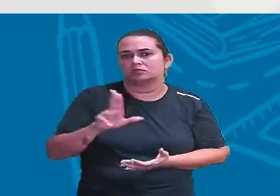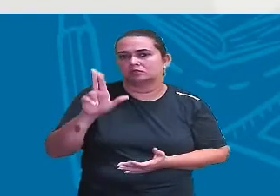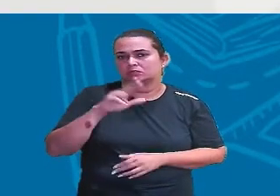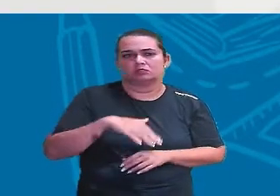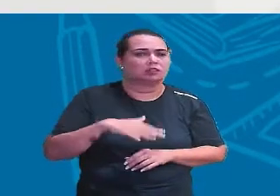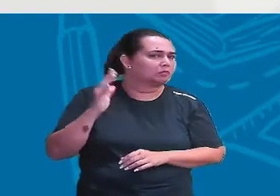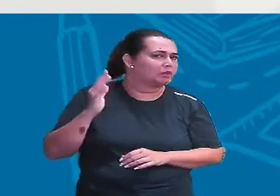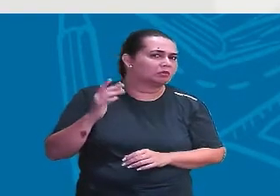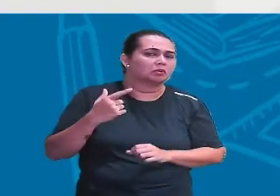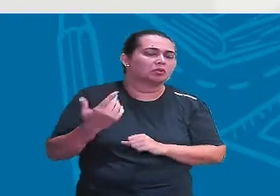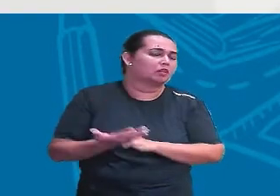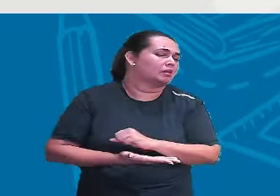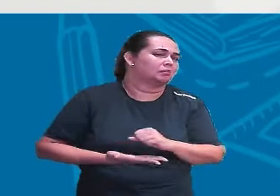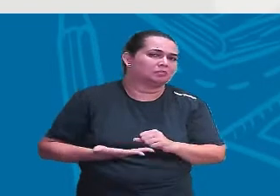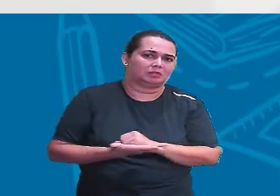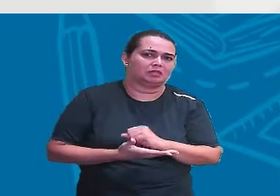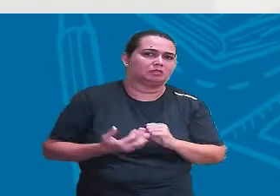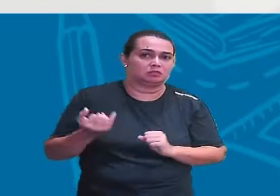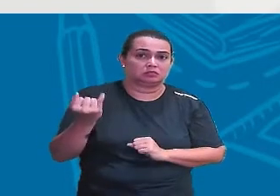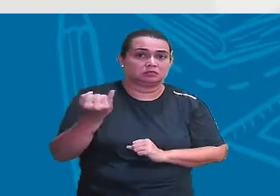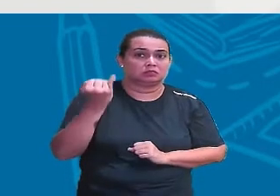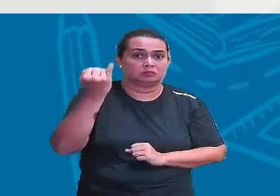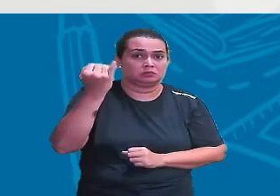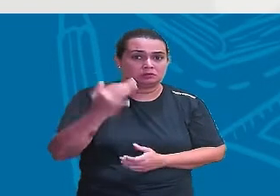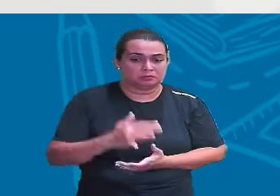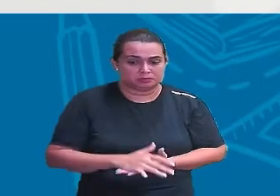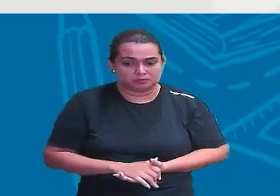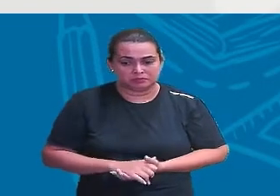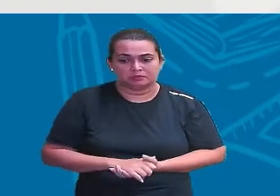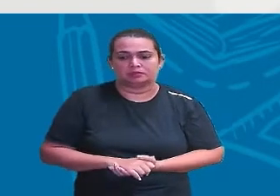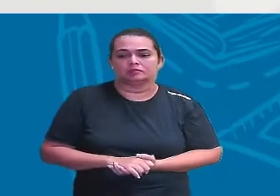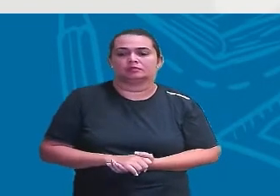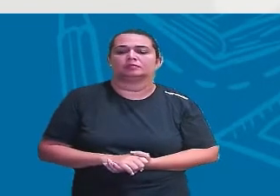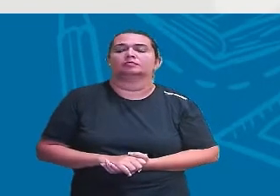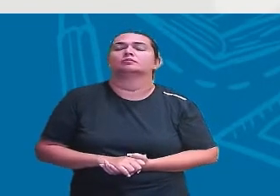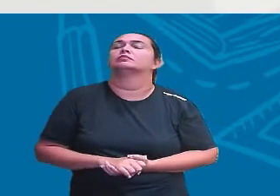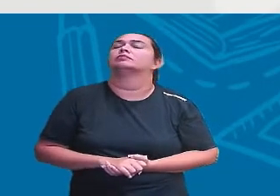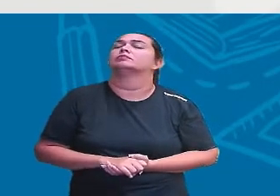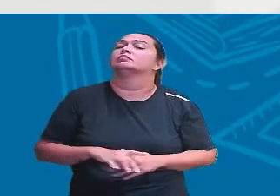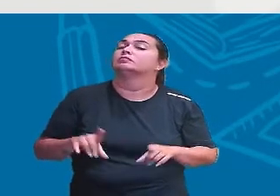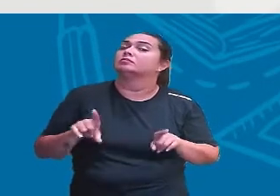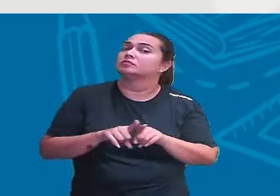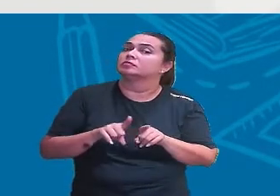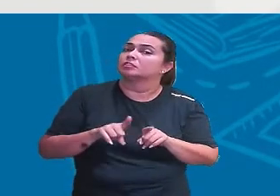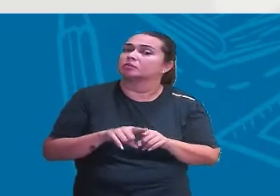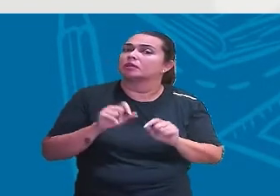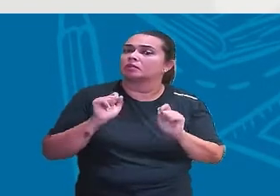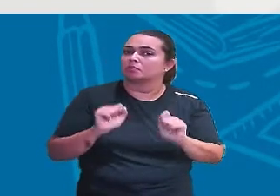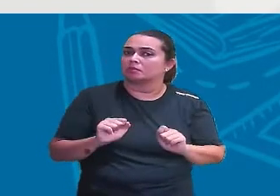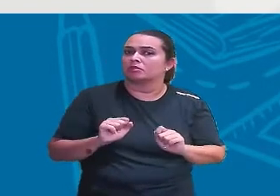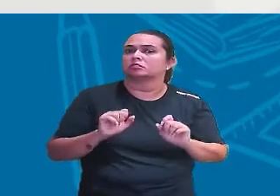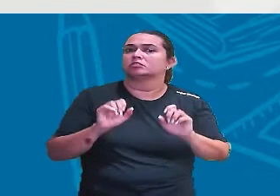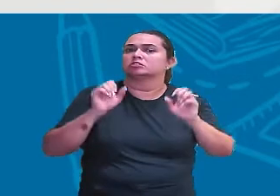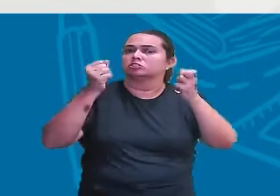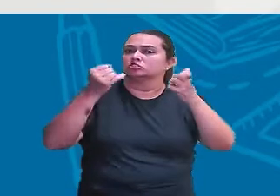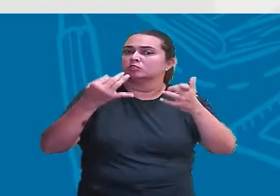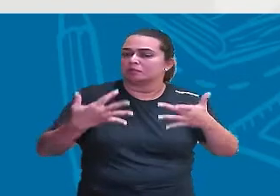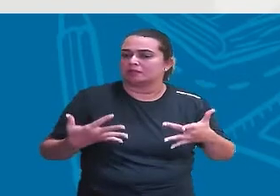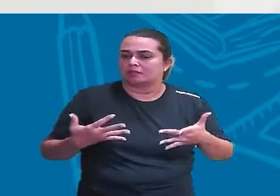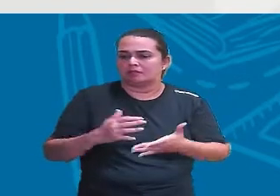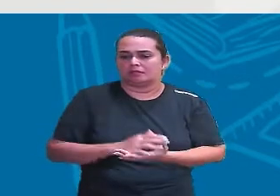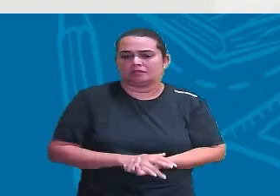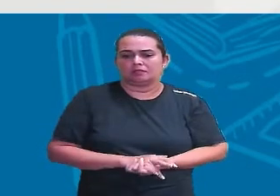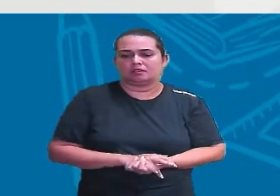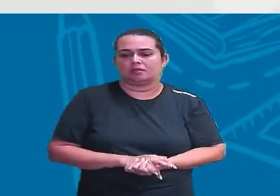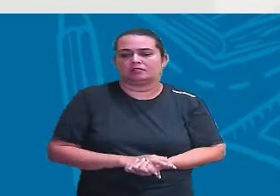são base fundamentais, tá? Agora, eles também dão ênfase, então tem também o